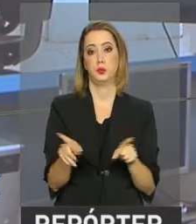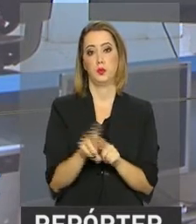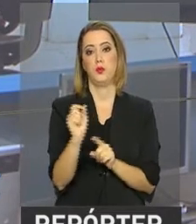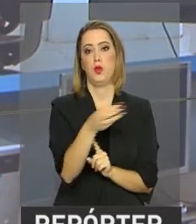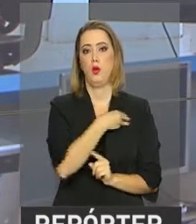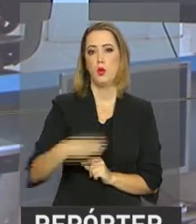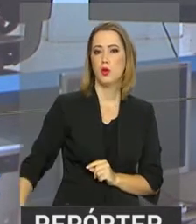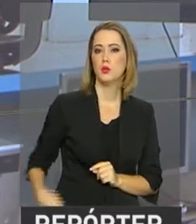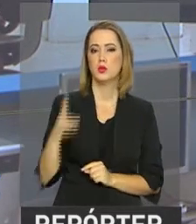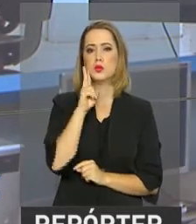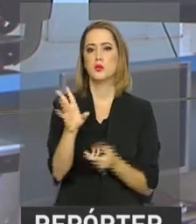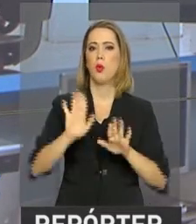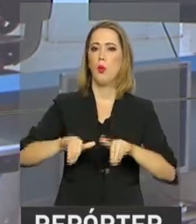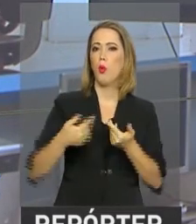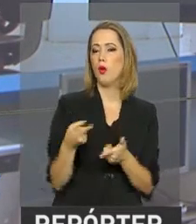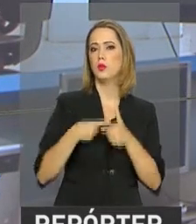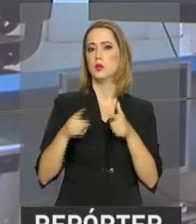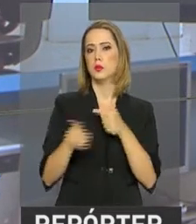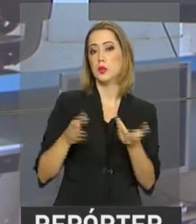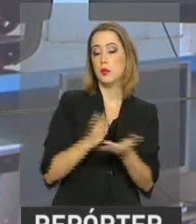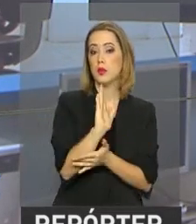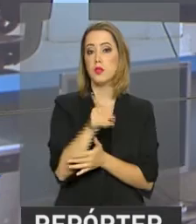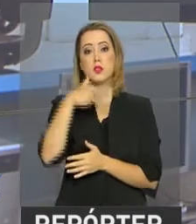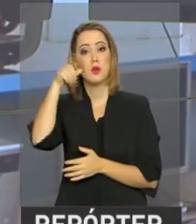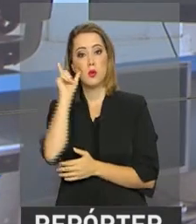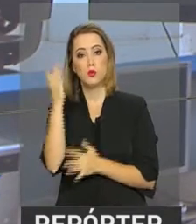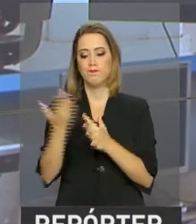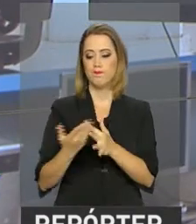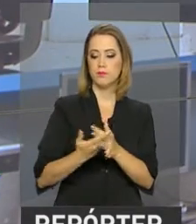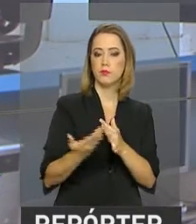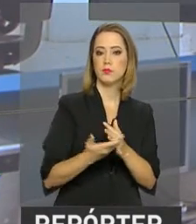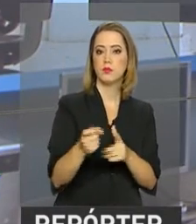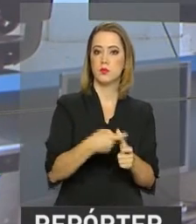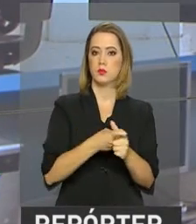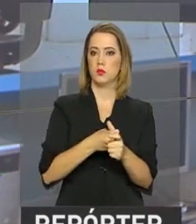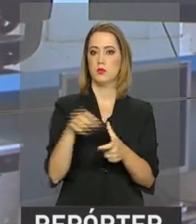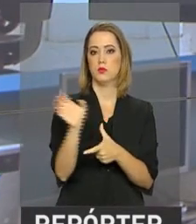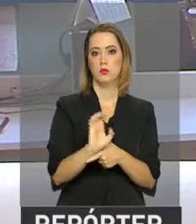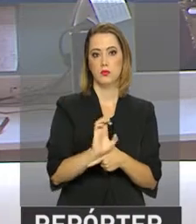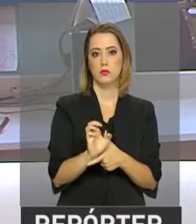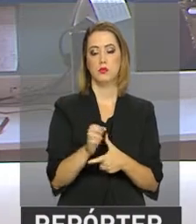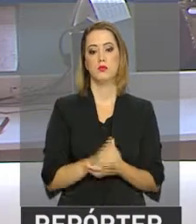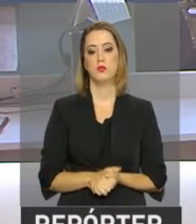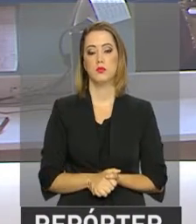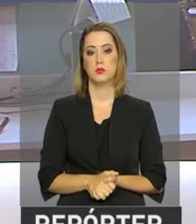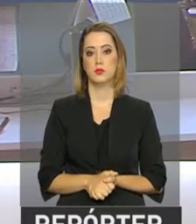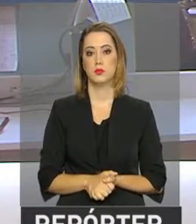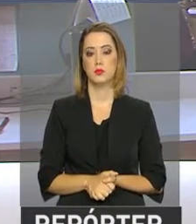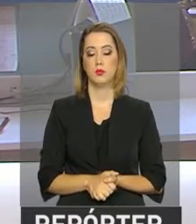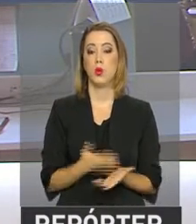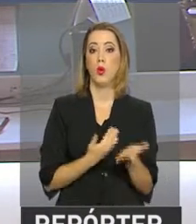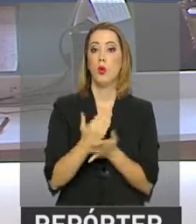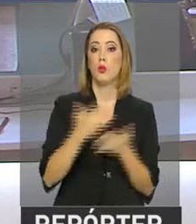analisar o impacto da aprovação ontem na câmara dos deputados da renegociação das dívidas dos estados e começa